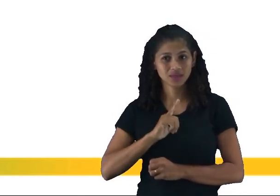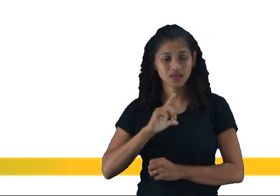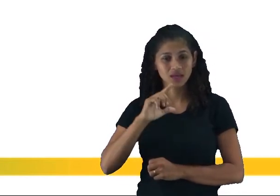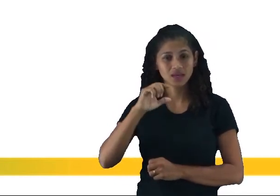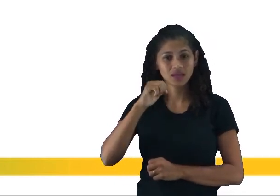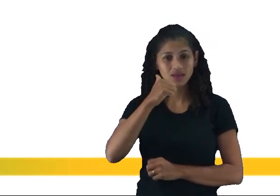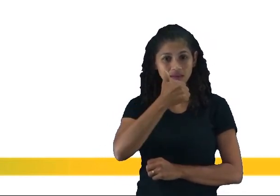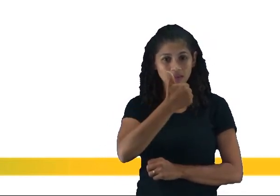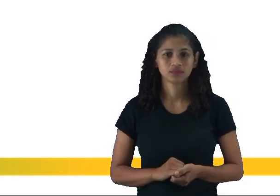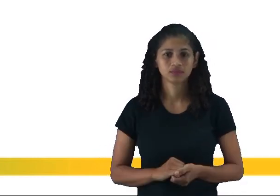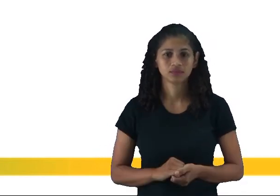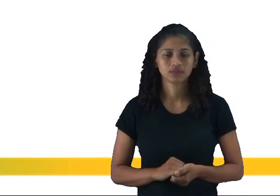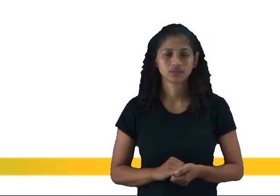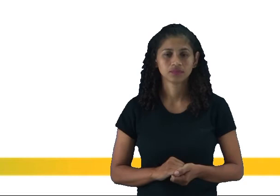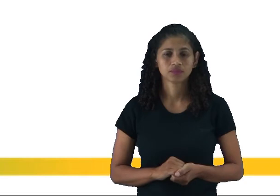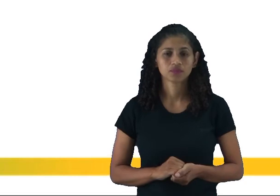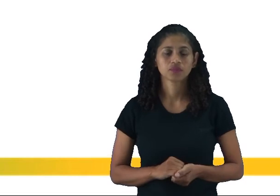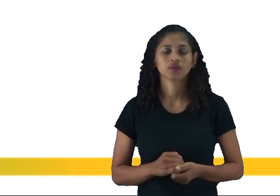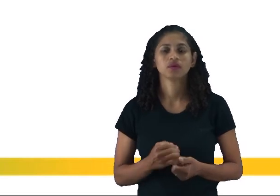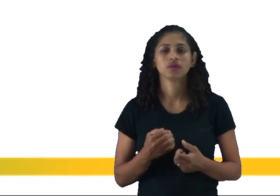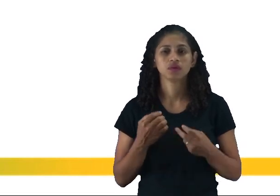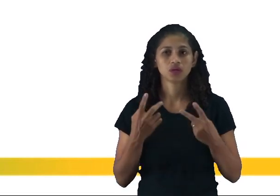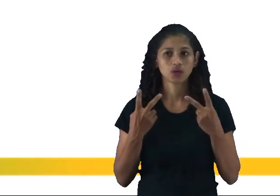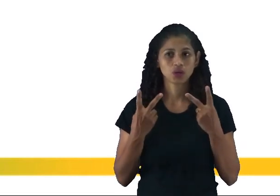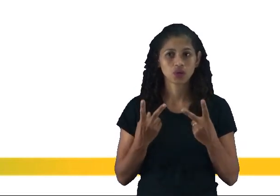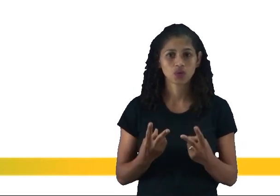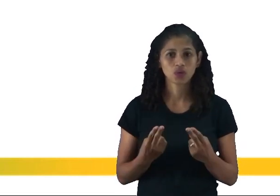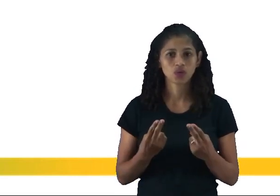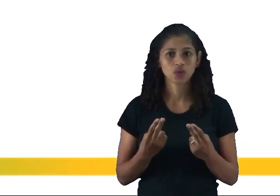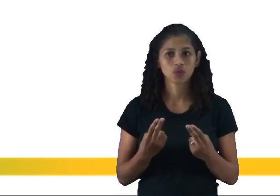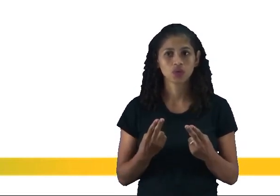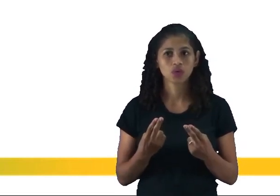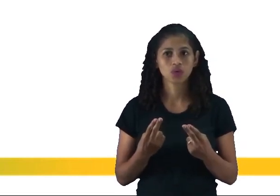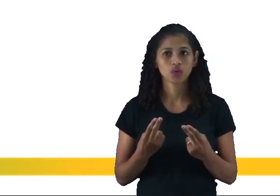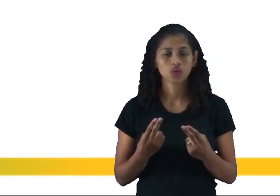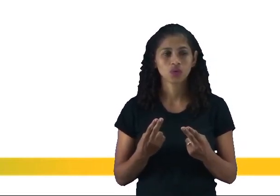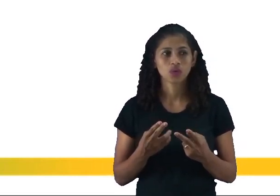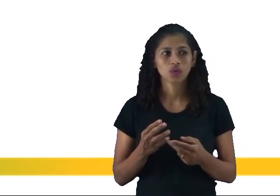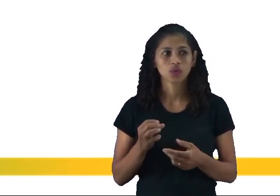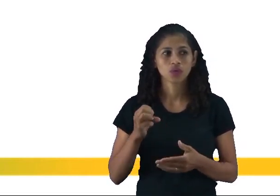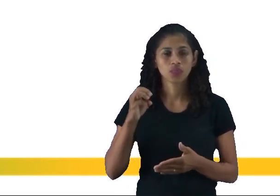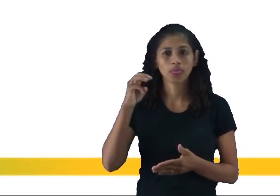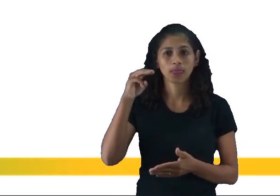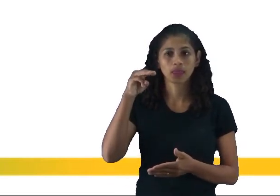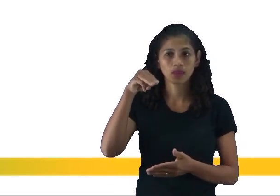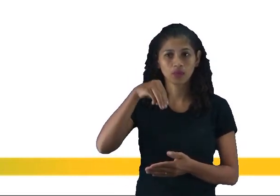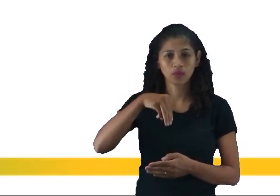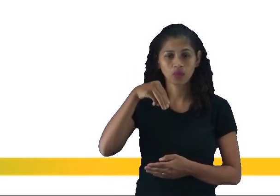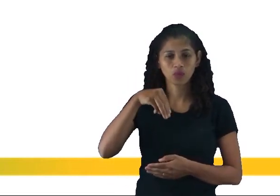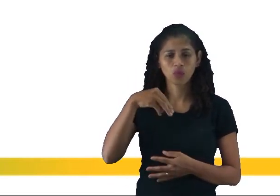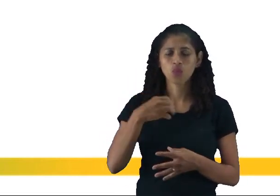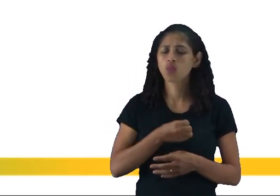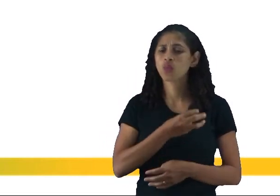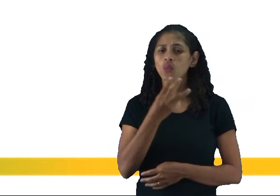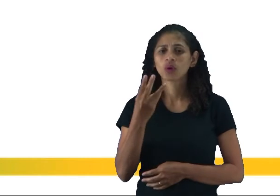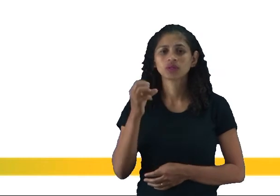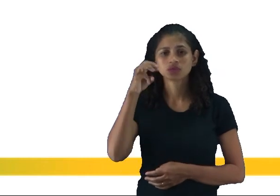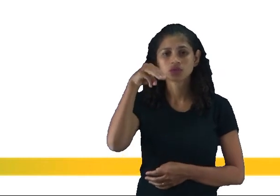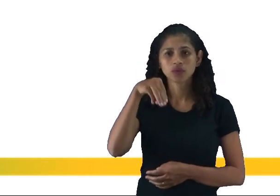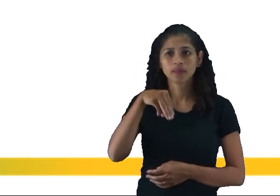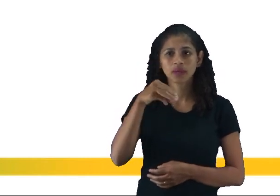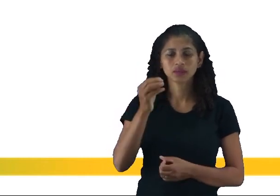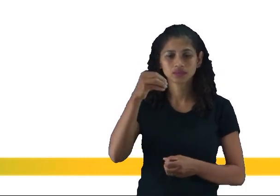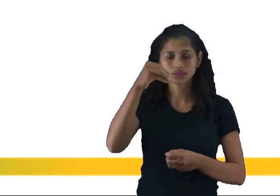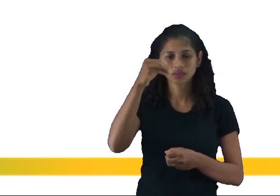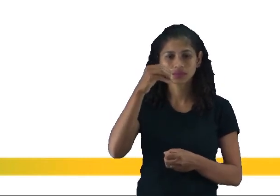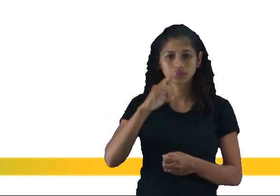milímetros, certinho? Da mesma forma, a gente pode fazer para descobrir quantos metros nós temos